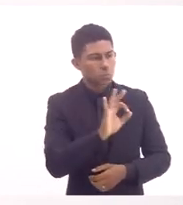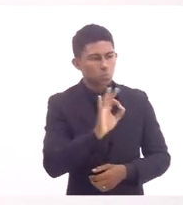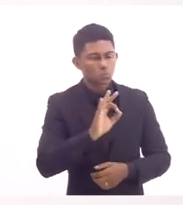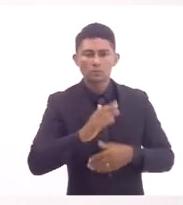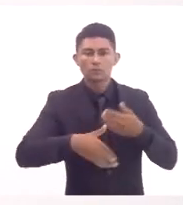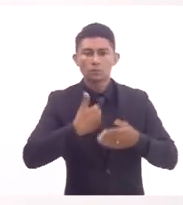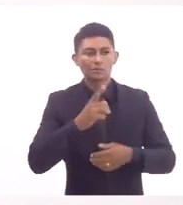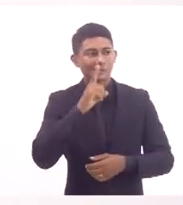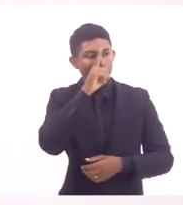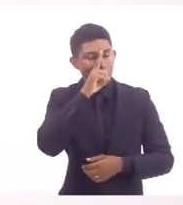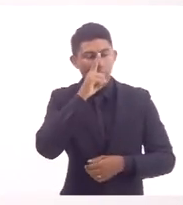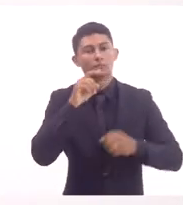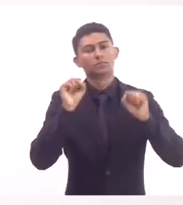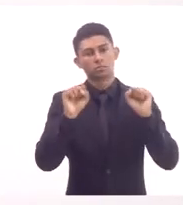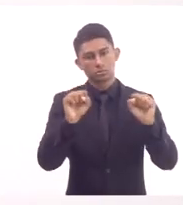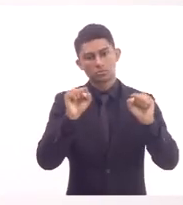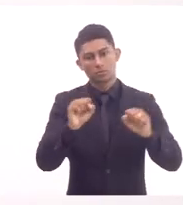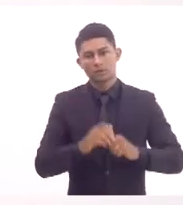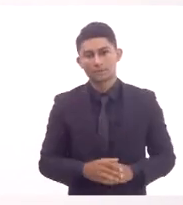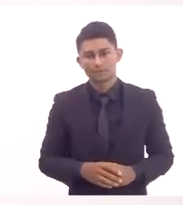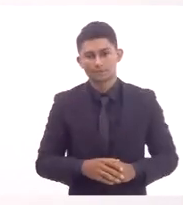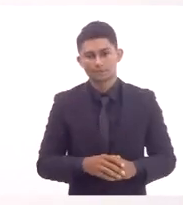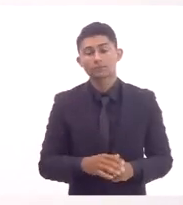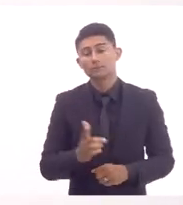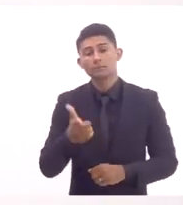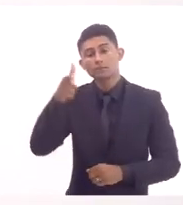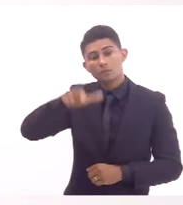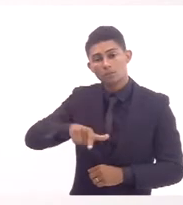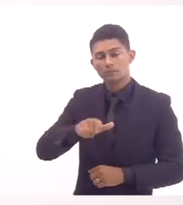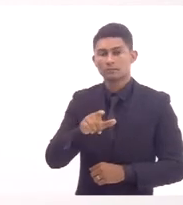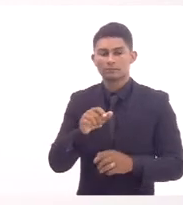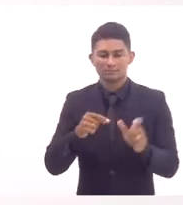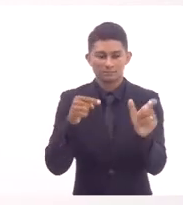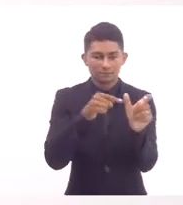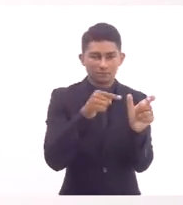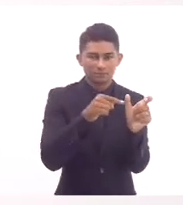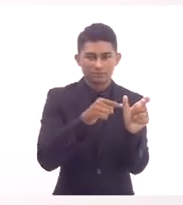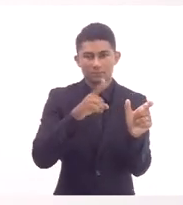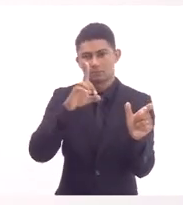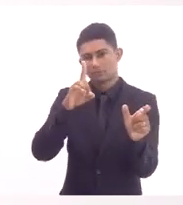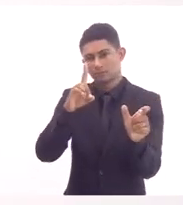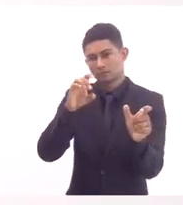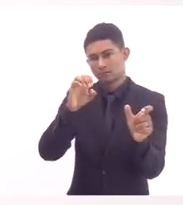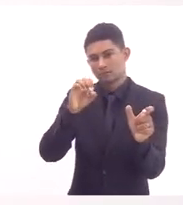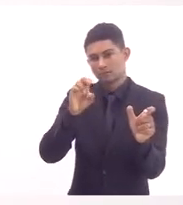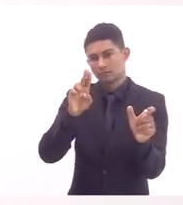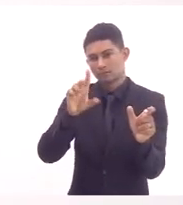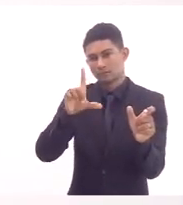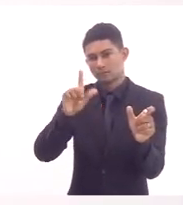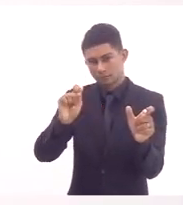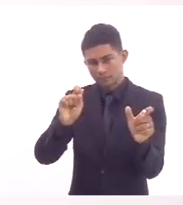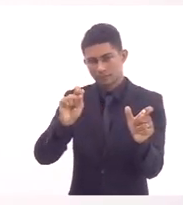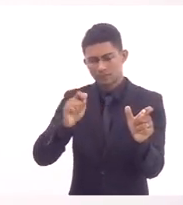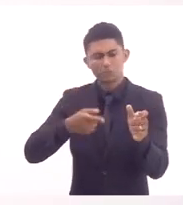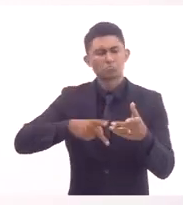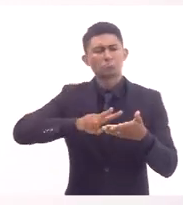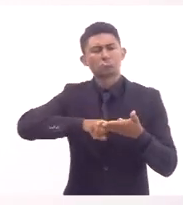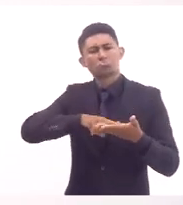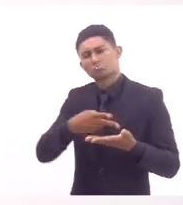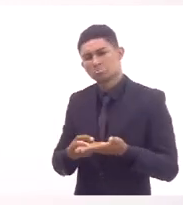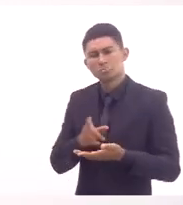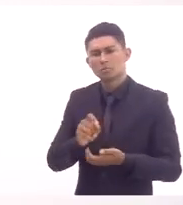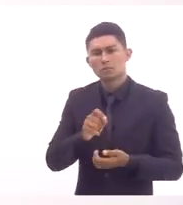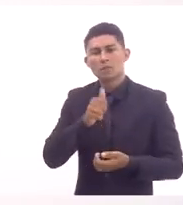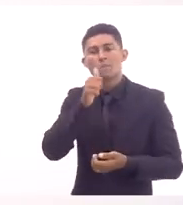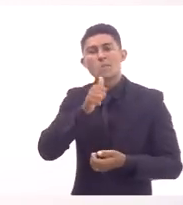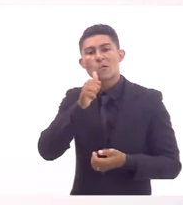evento arriscado além disso a palavra doula ela significa é traduzida historicamente como